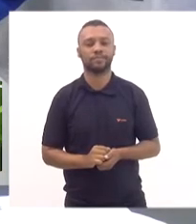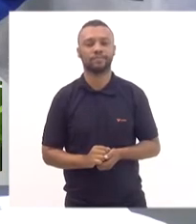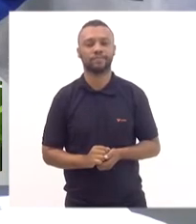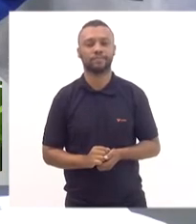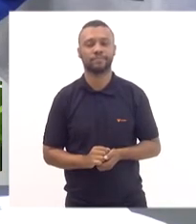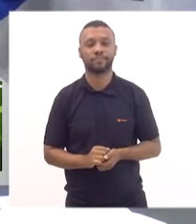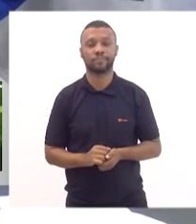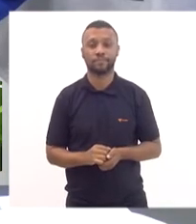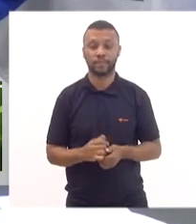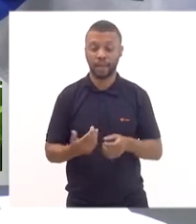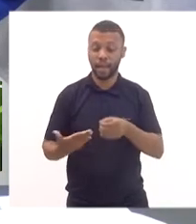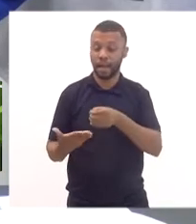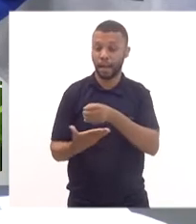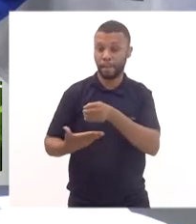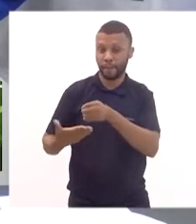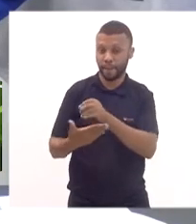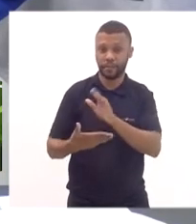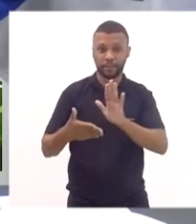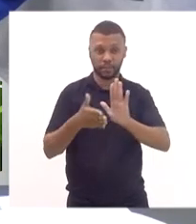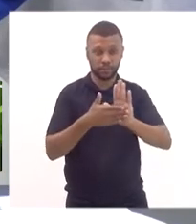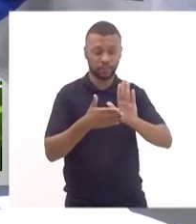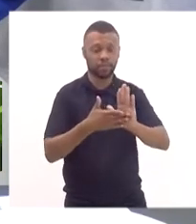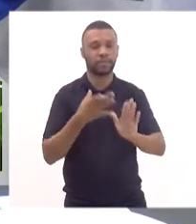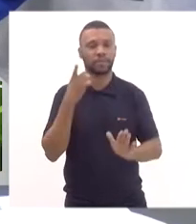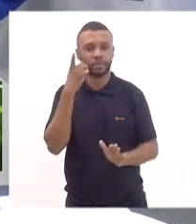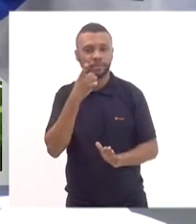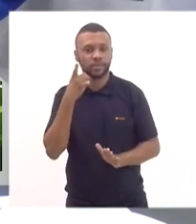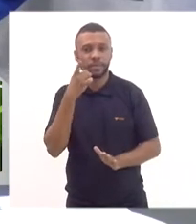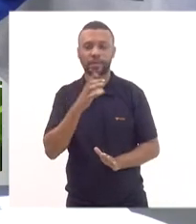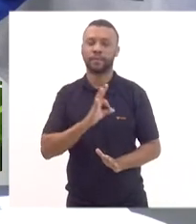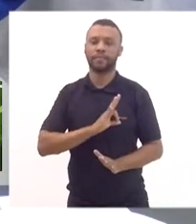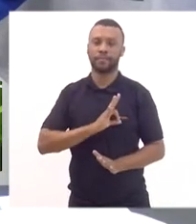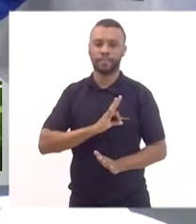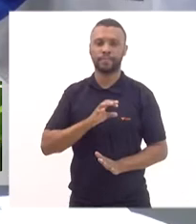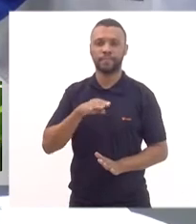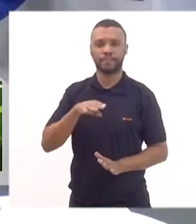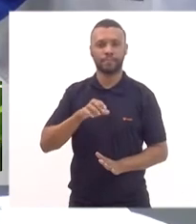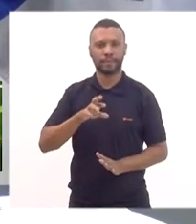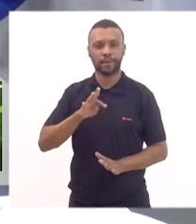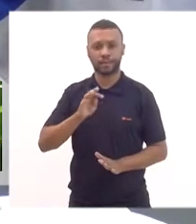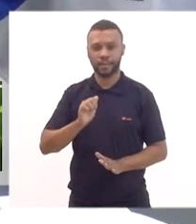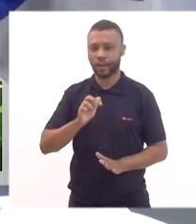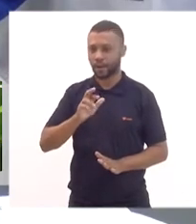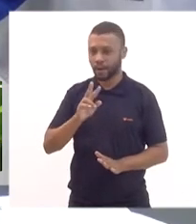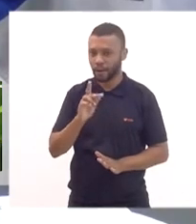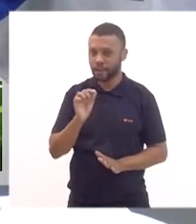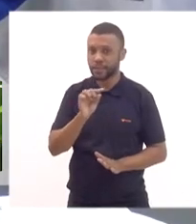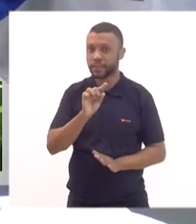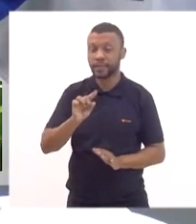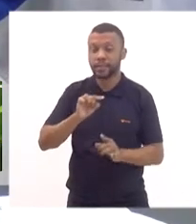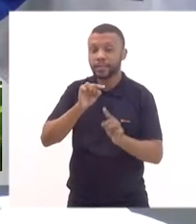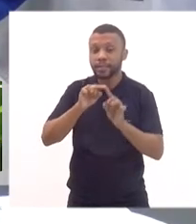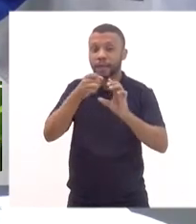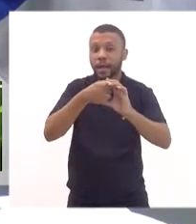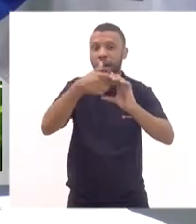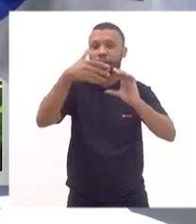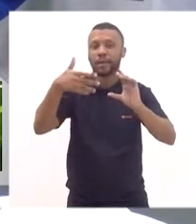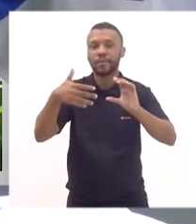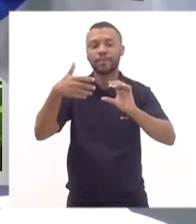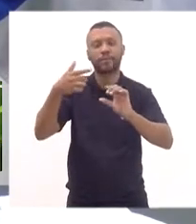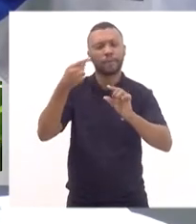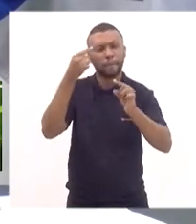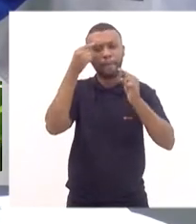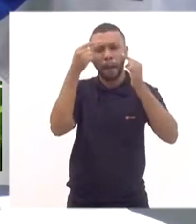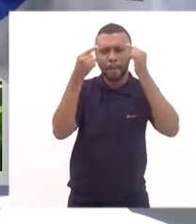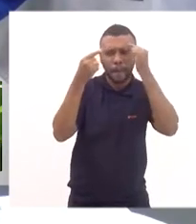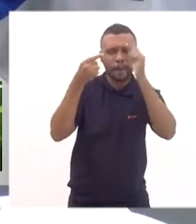da proposta da deputada Marta Rocha e, ao mesmo tempo, o caráter inovador dessa